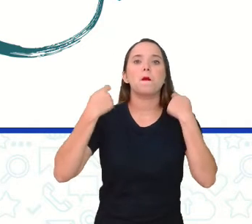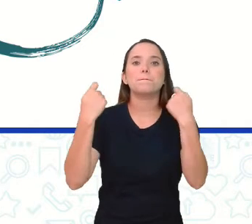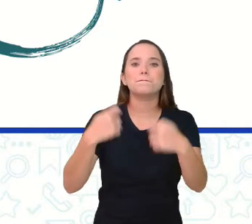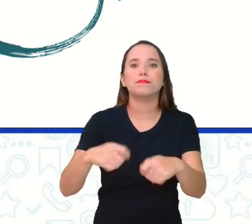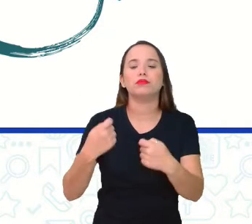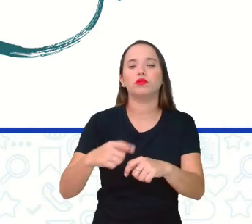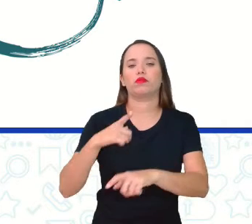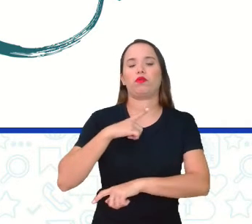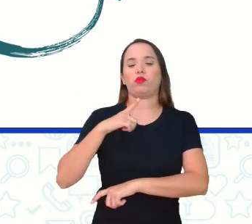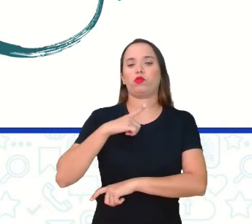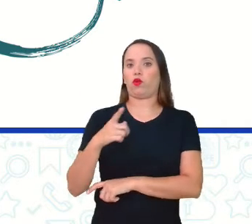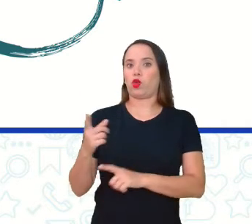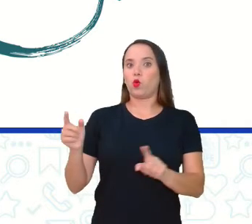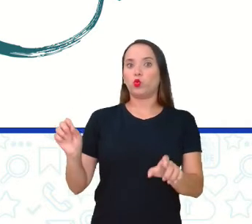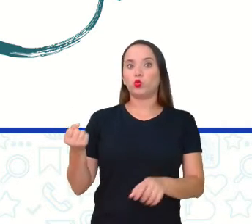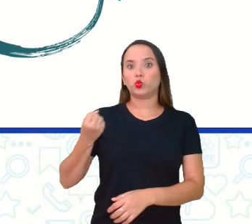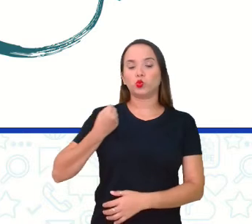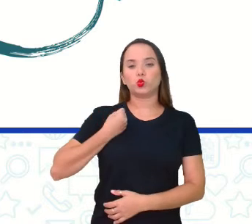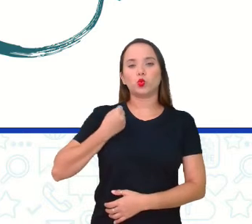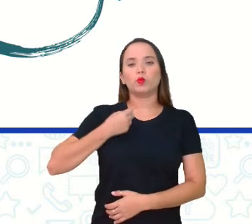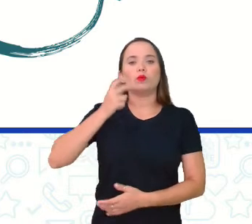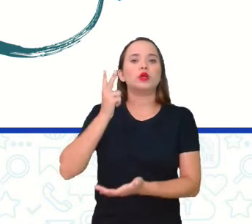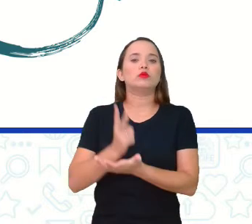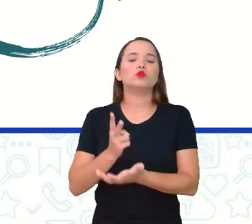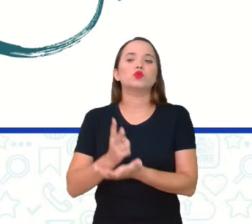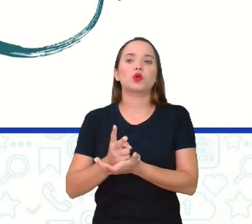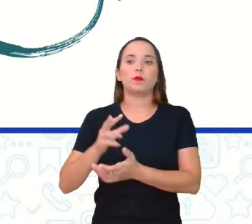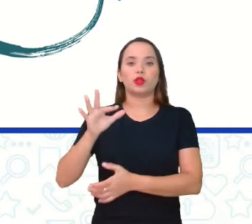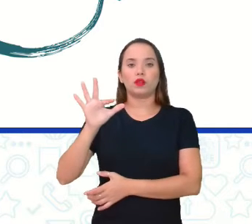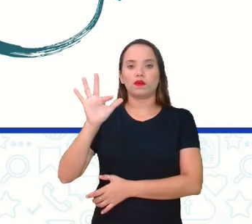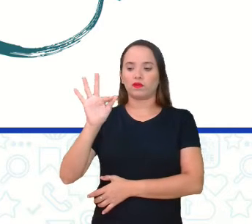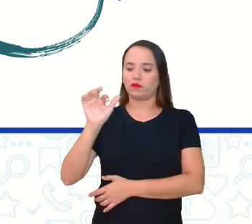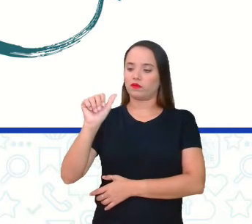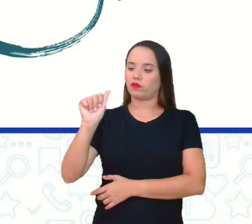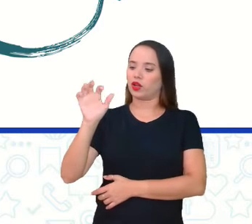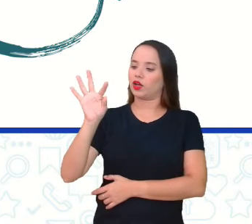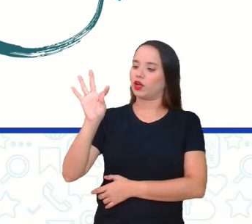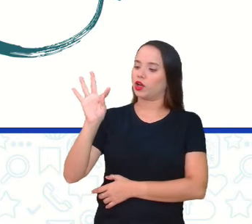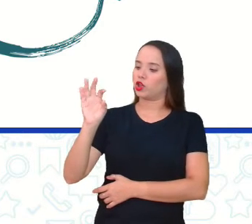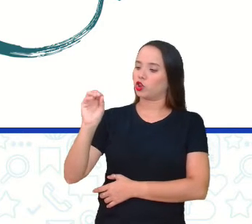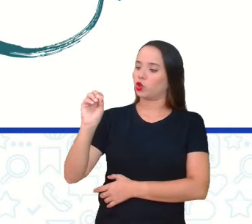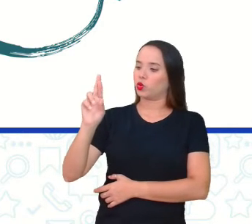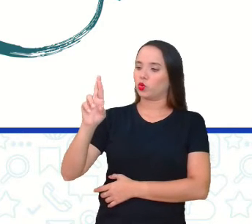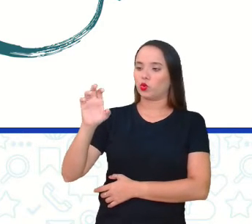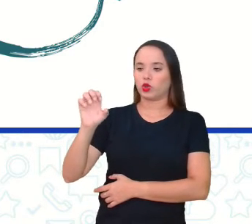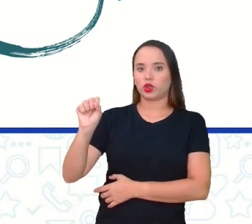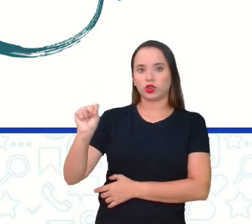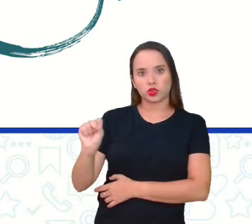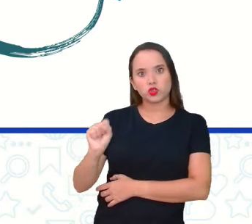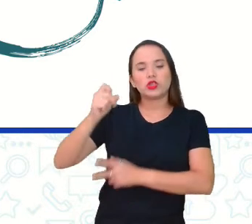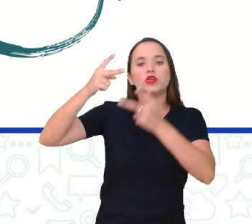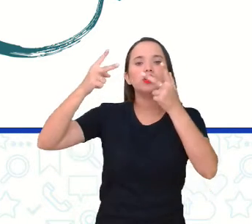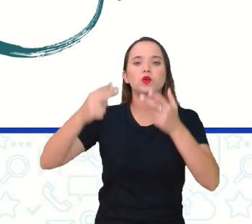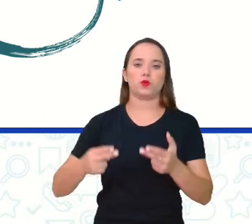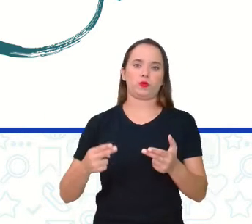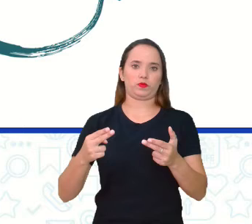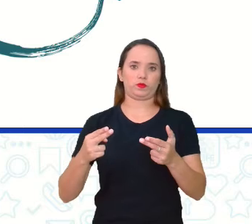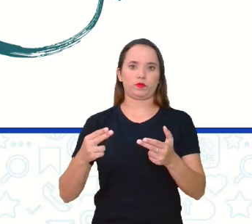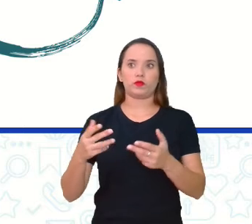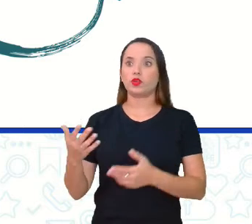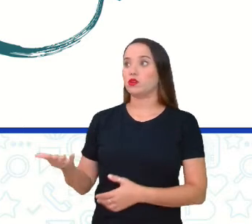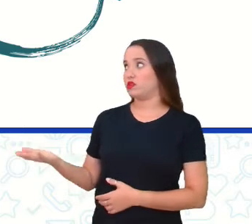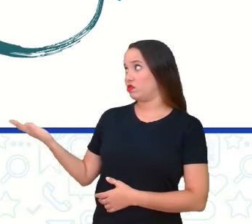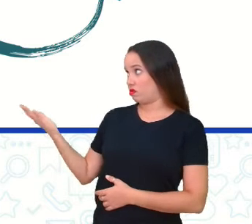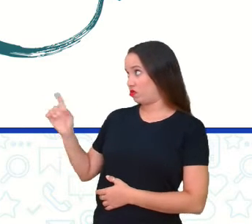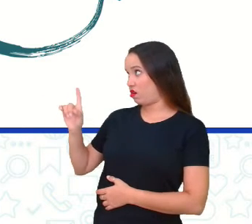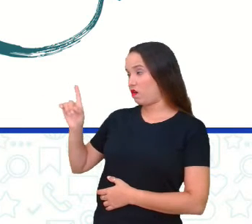aquela multiplicação ela tenha sempre fatores iguais. E nesse caso aí, a gente observa que os